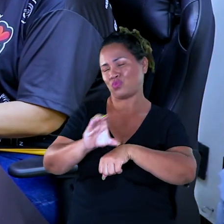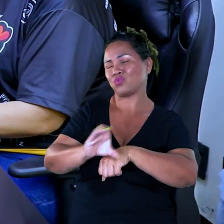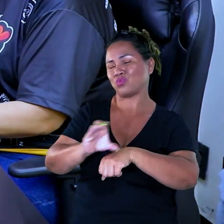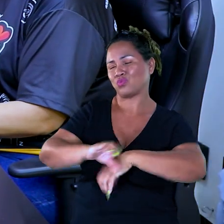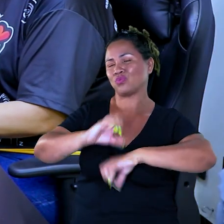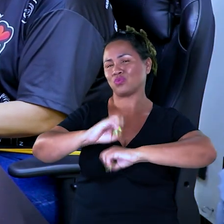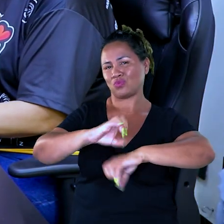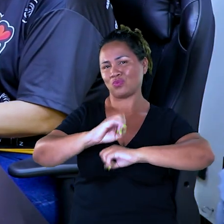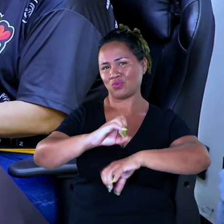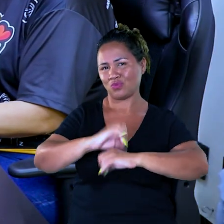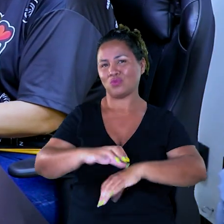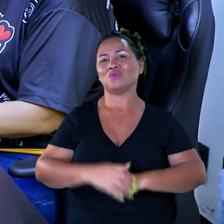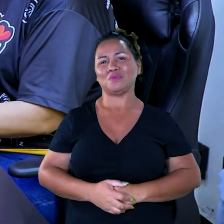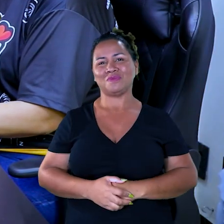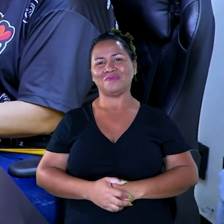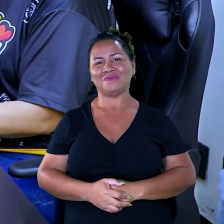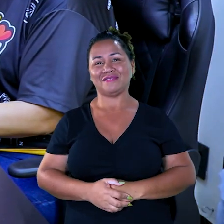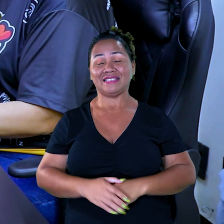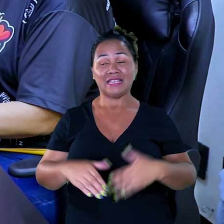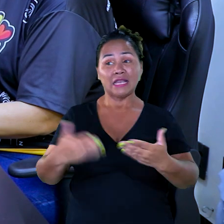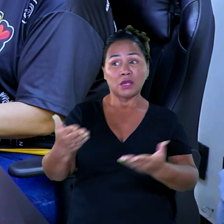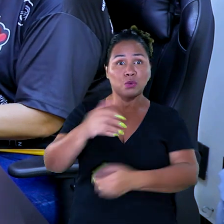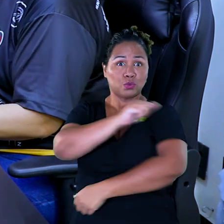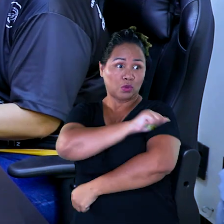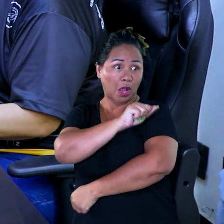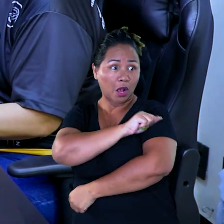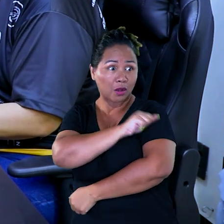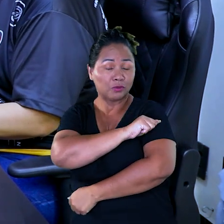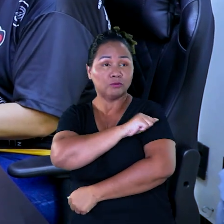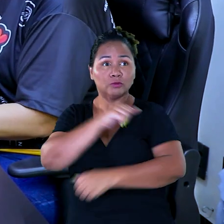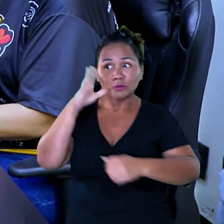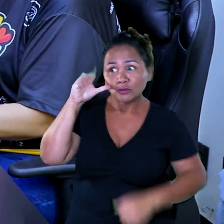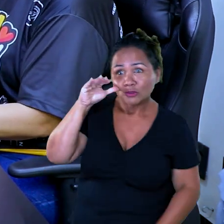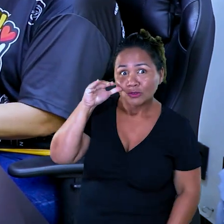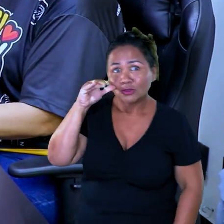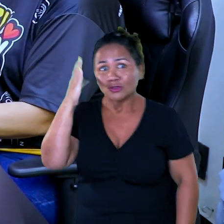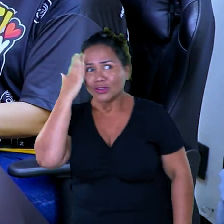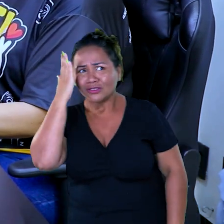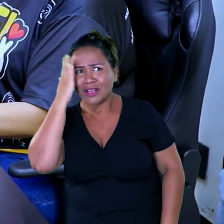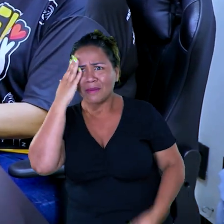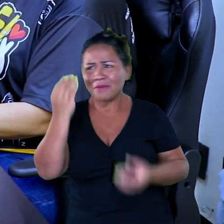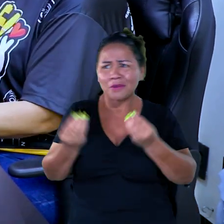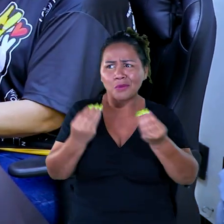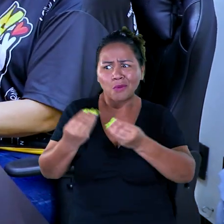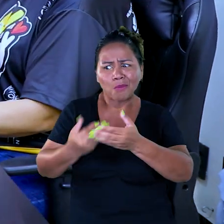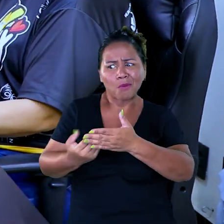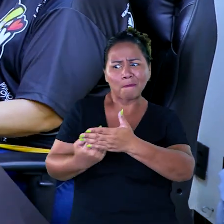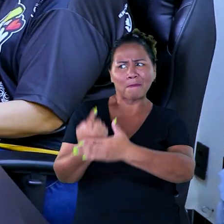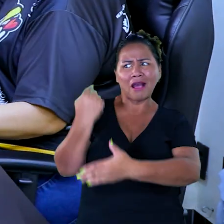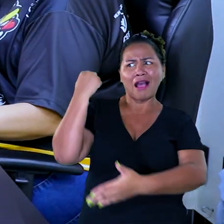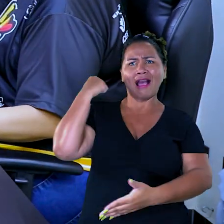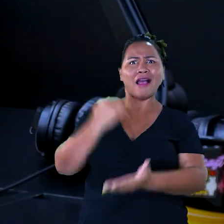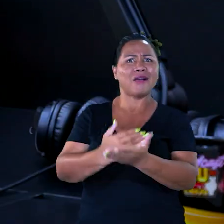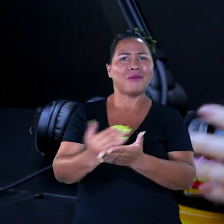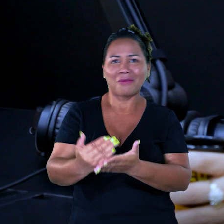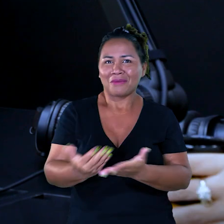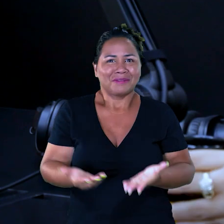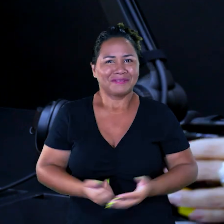E eles ficam curiosos porque cada um começa de um jeito e um porquê. Sim. Como você começou na língua de sinais?